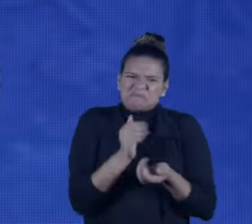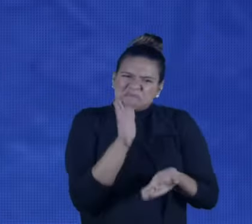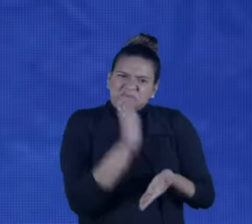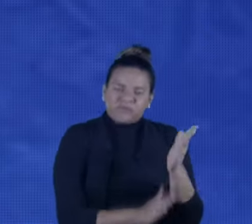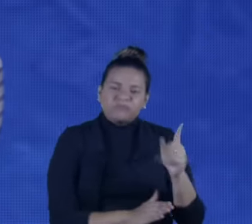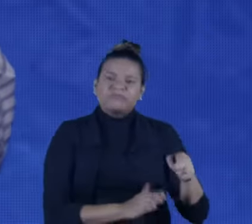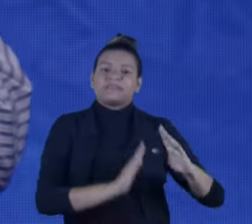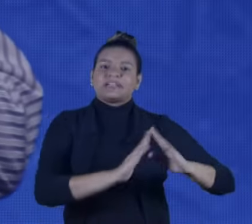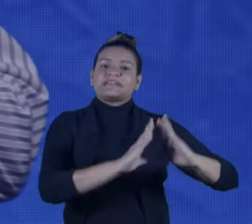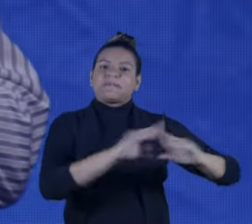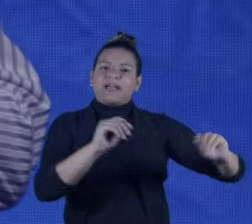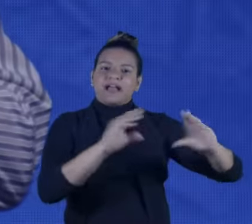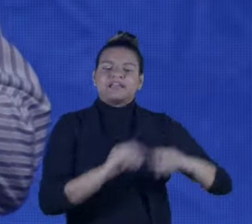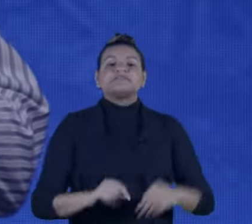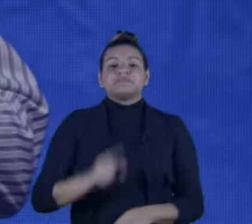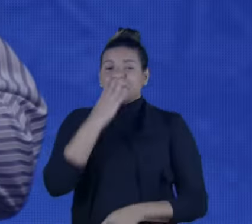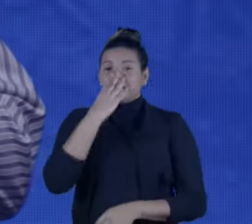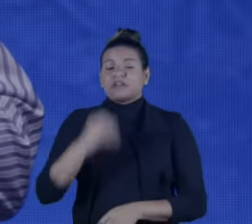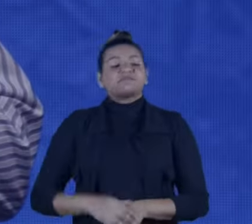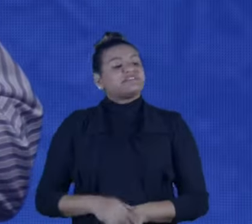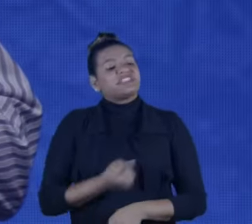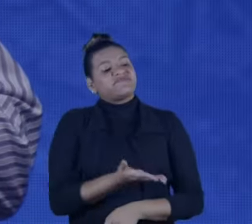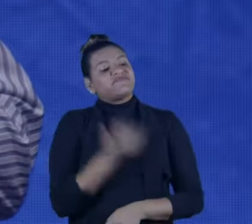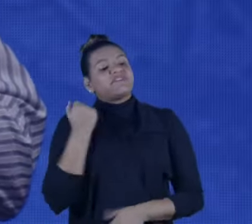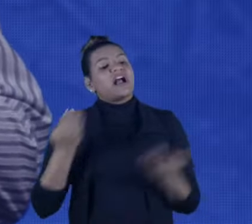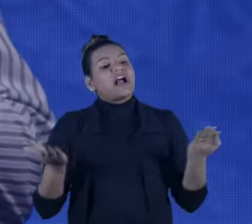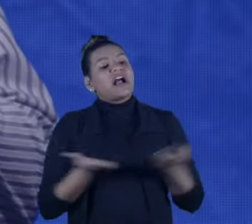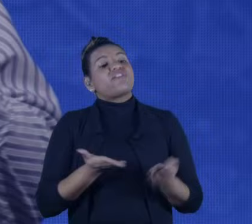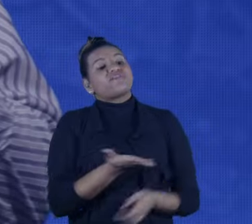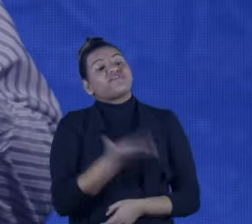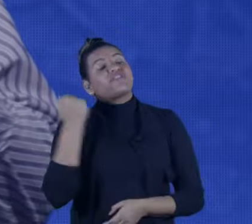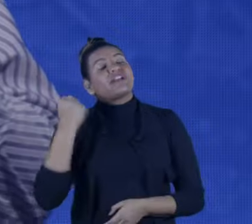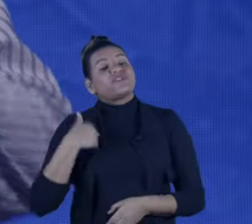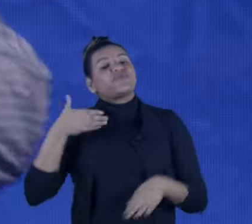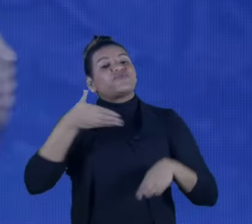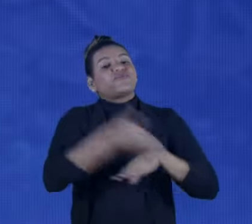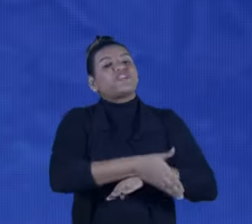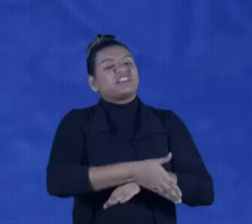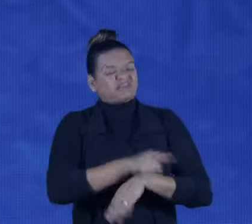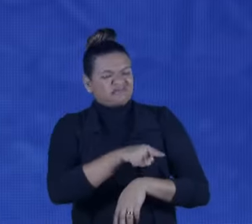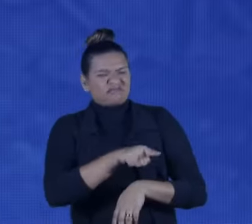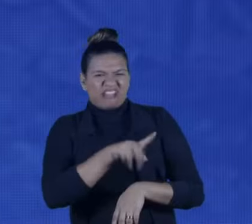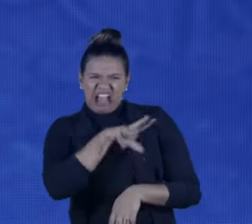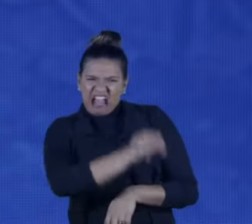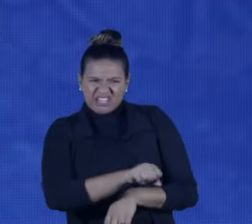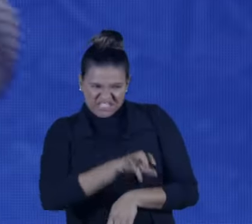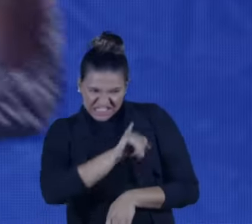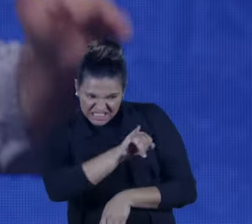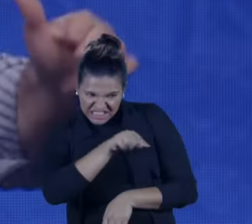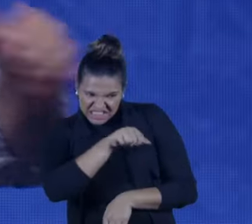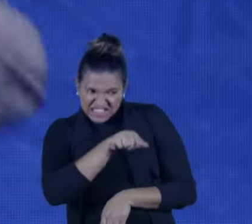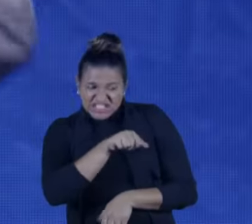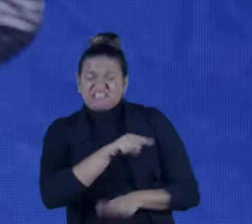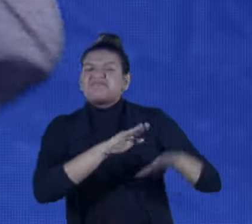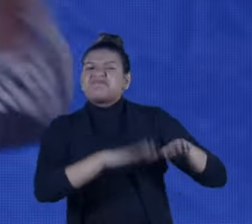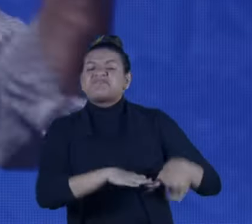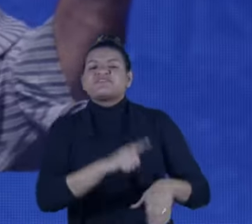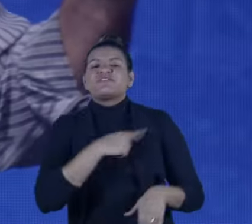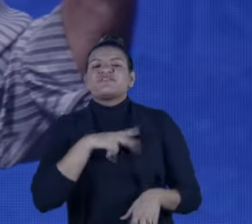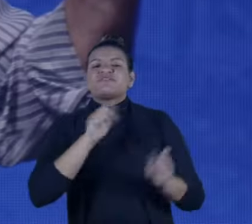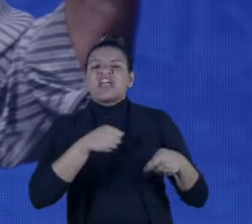O lobo mau falava, saiam agora que eu quero entrar, porque se não sair vai tudo para o